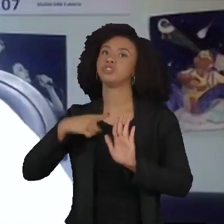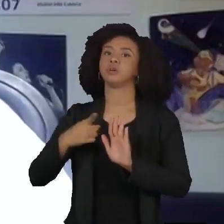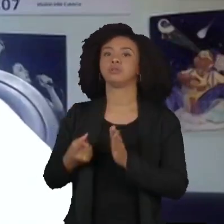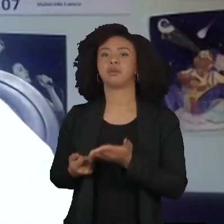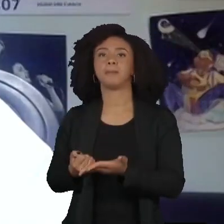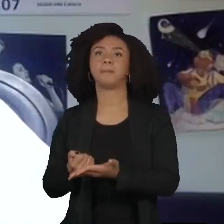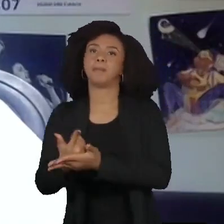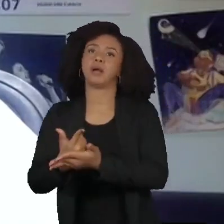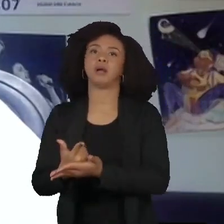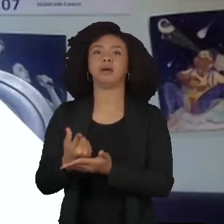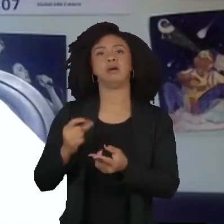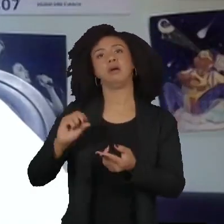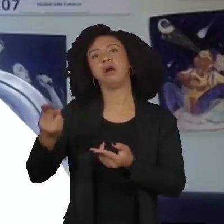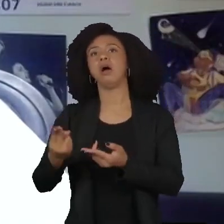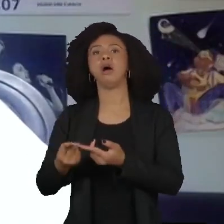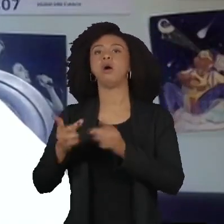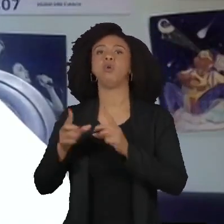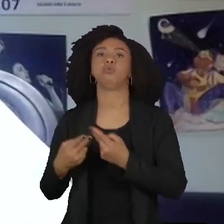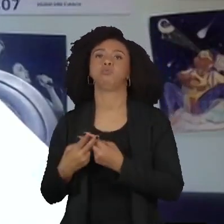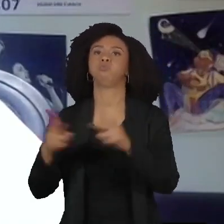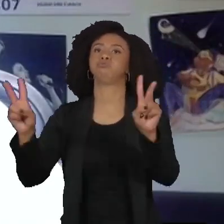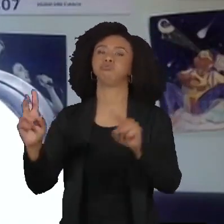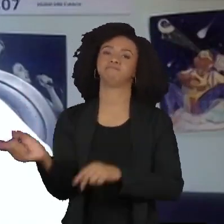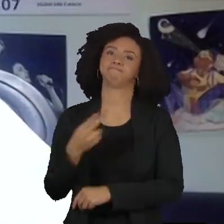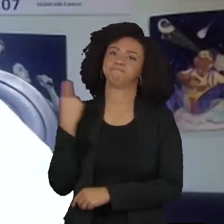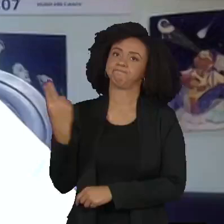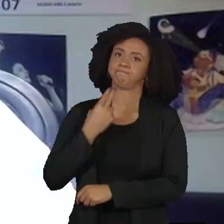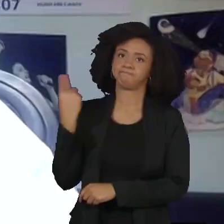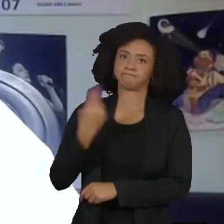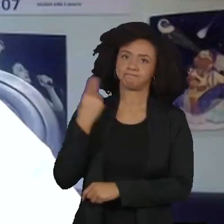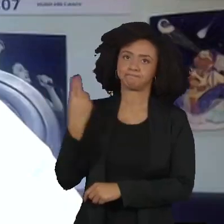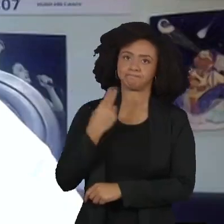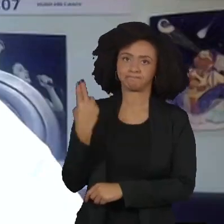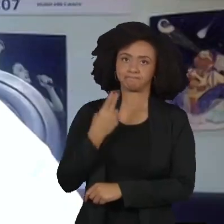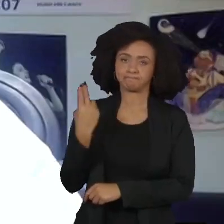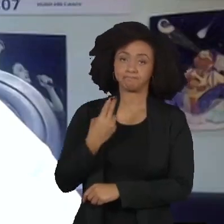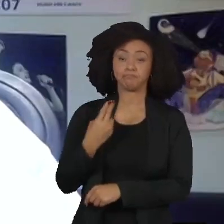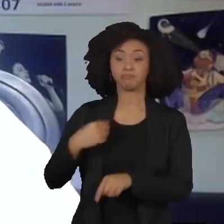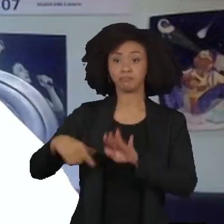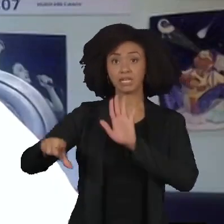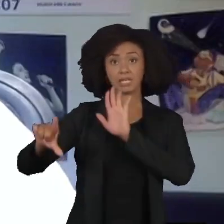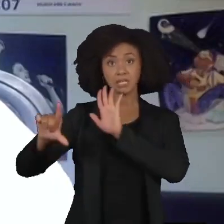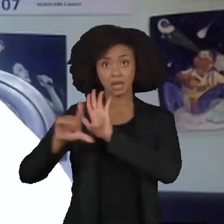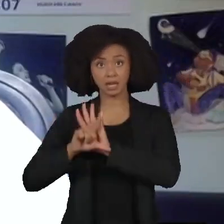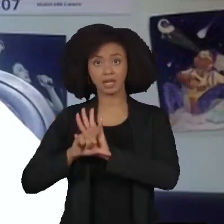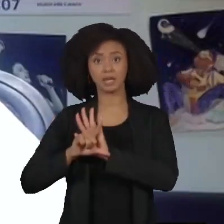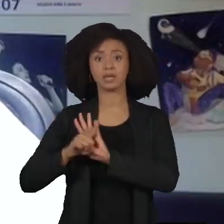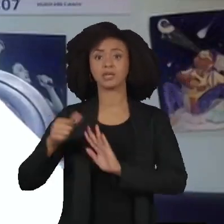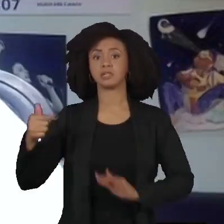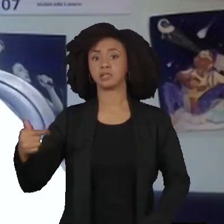da Constituição de 88, e depois esse dispositivo constitucional foi regulamentada pela Lei